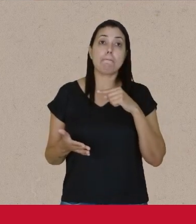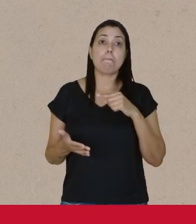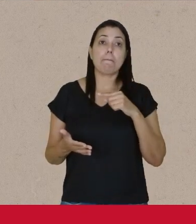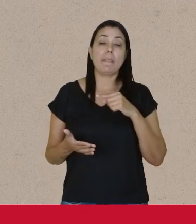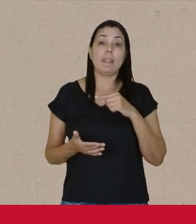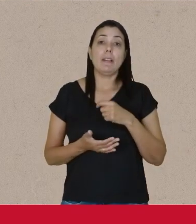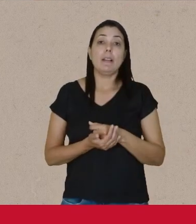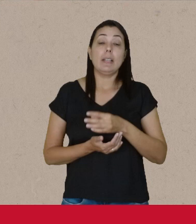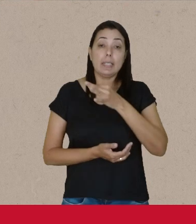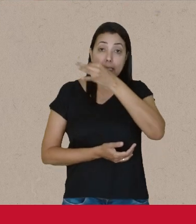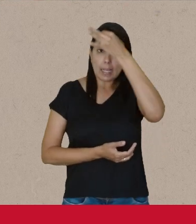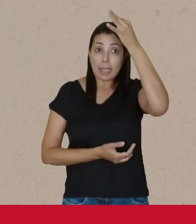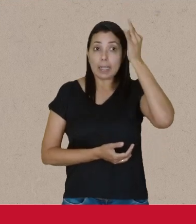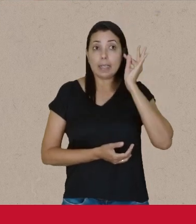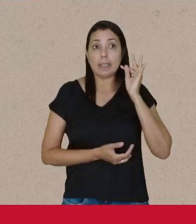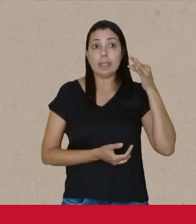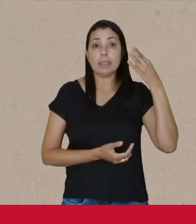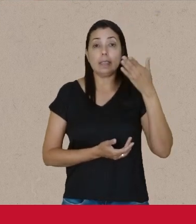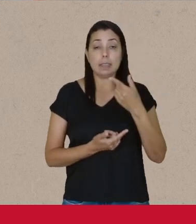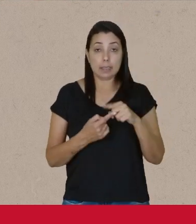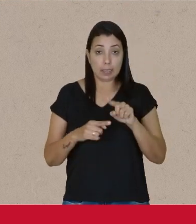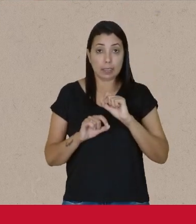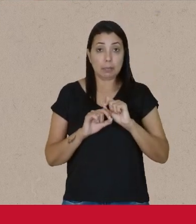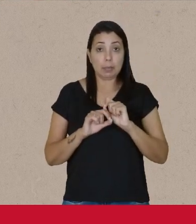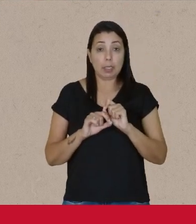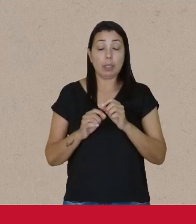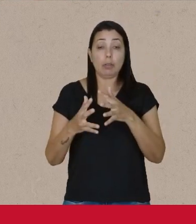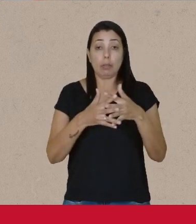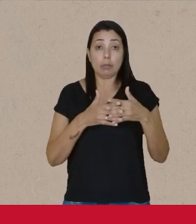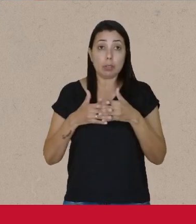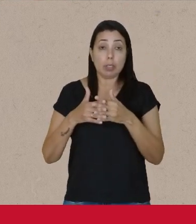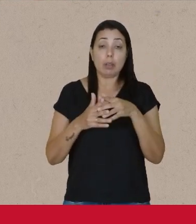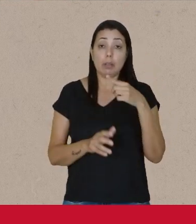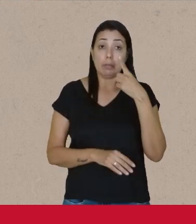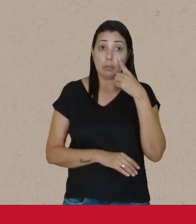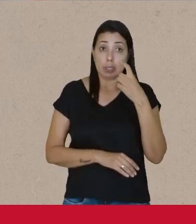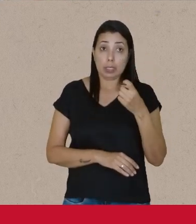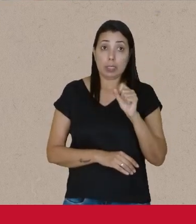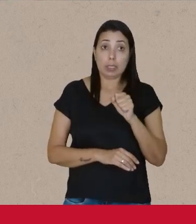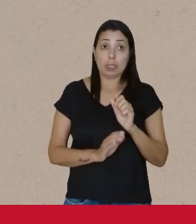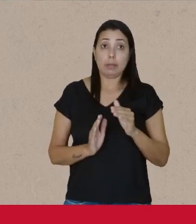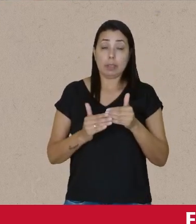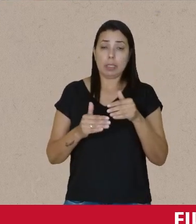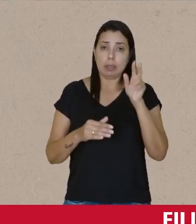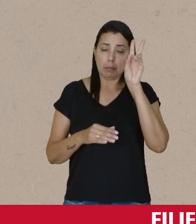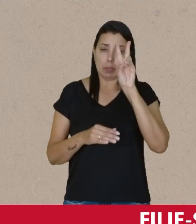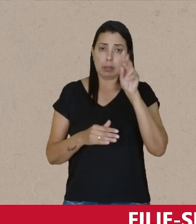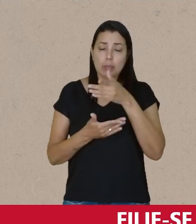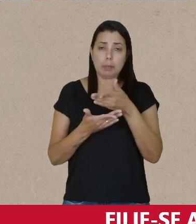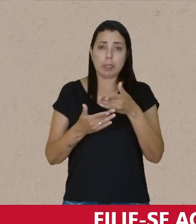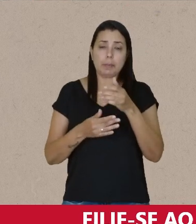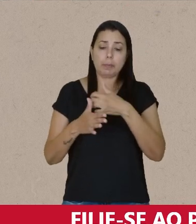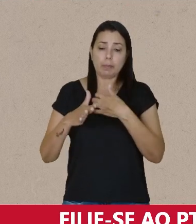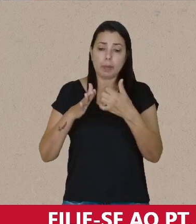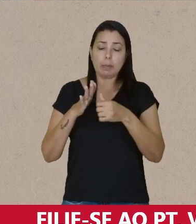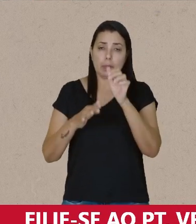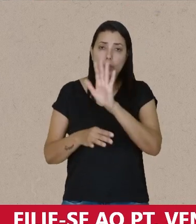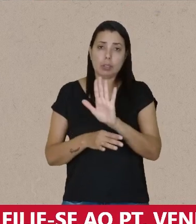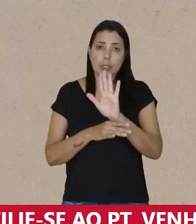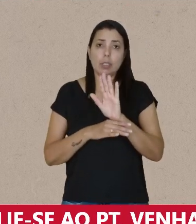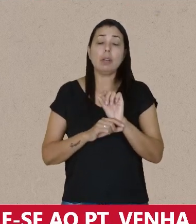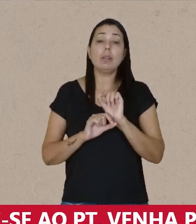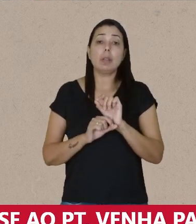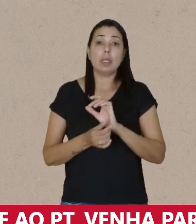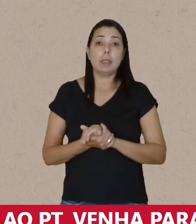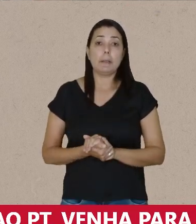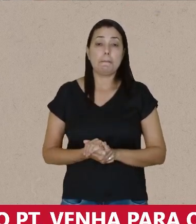como você falou, e remete a um óbvio conflito de interesses, né? A offshore é uma empresa, em geral, sediada num paraíso